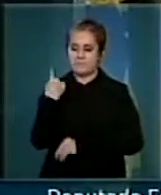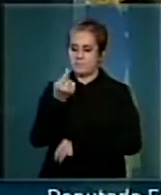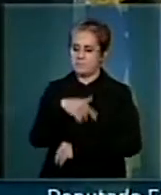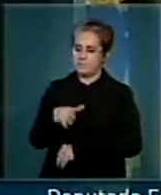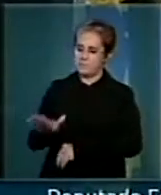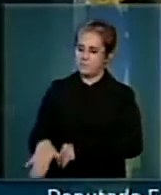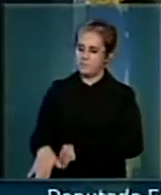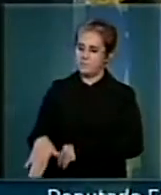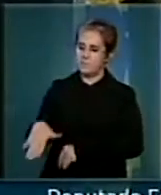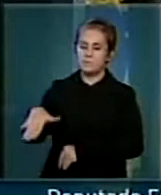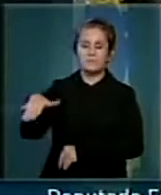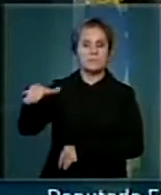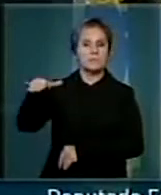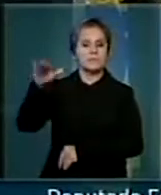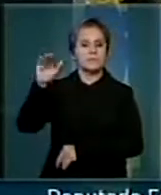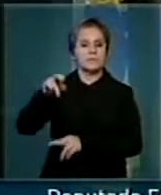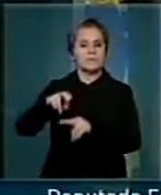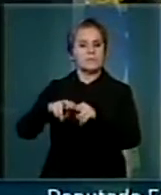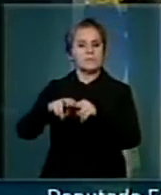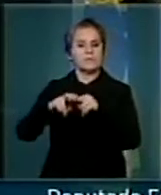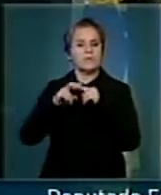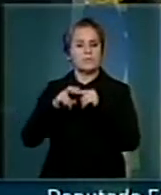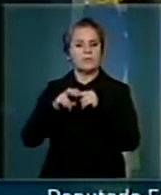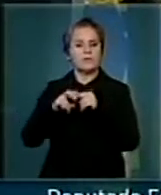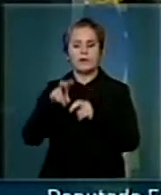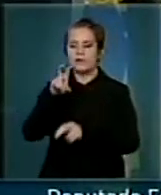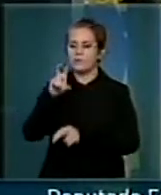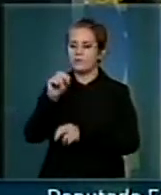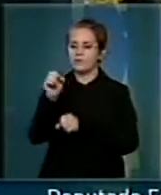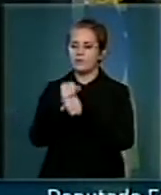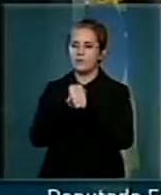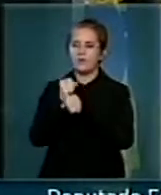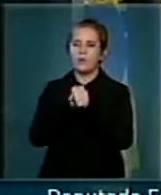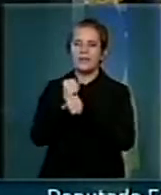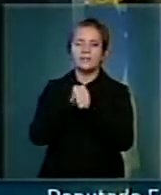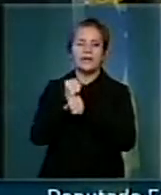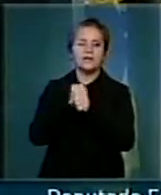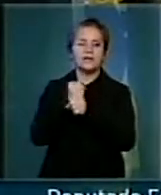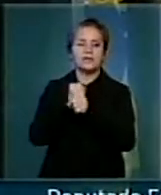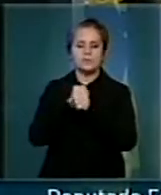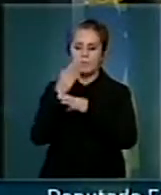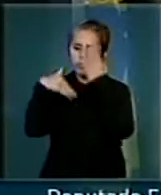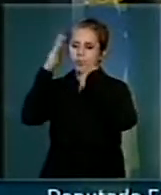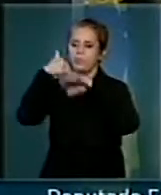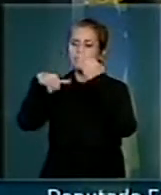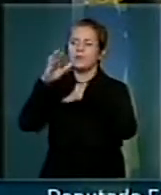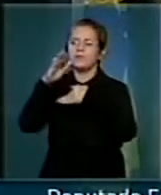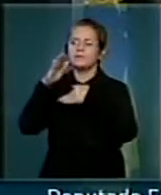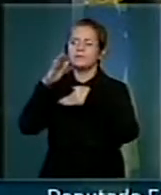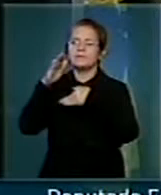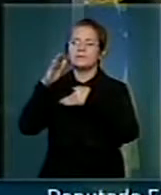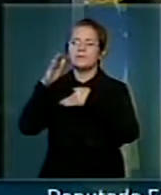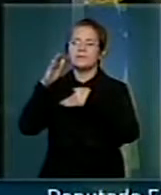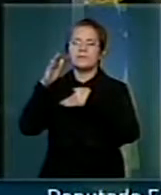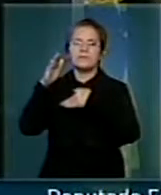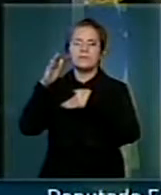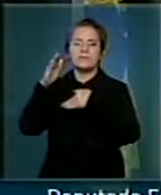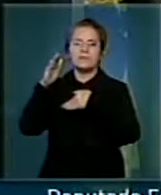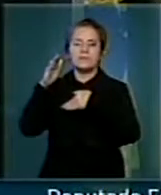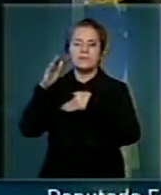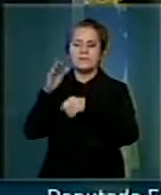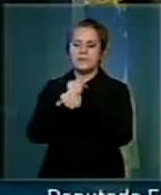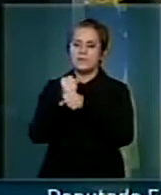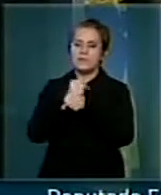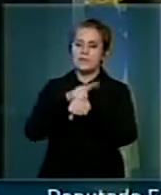Crescemos no embalo dos 50 anos em 5, sonhado por Juscelino Kubitschek, para depois mergulhar nos anos